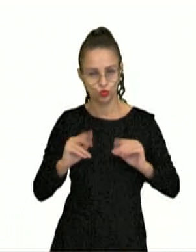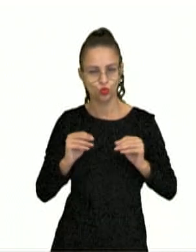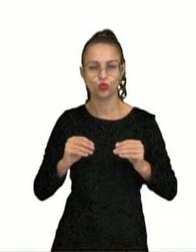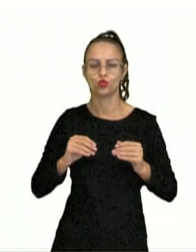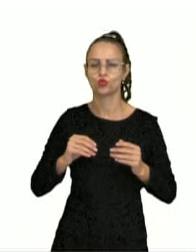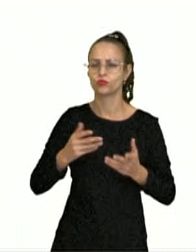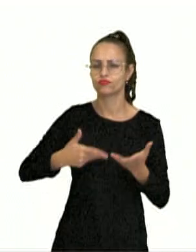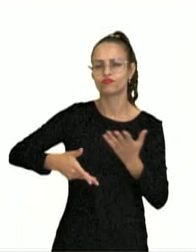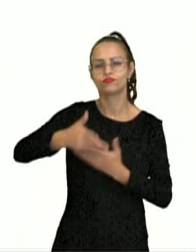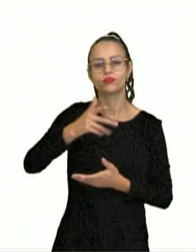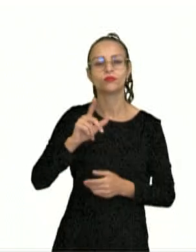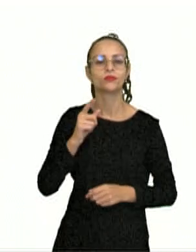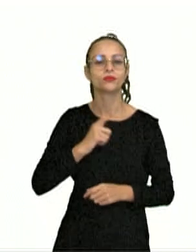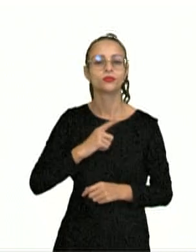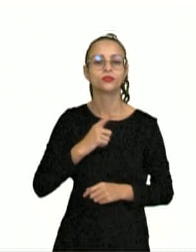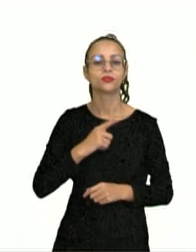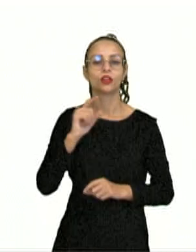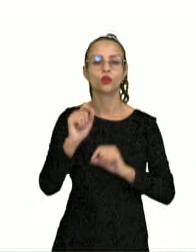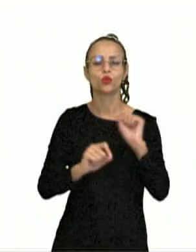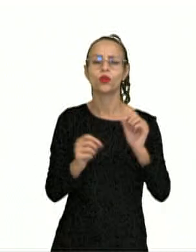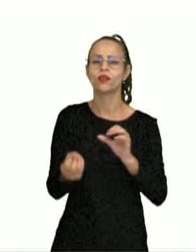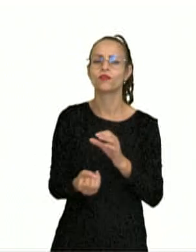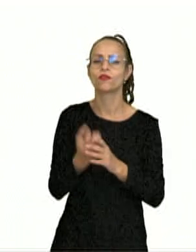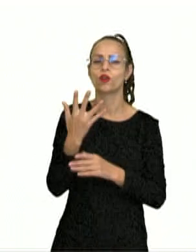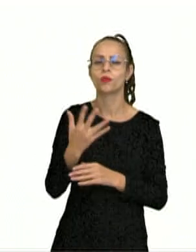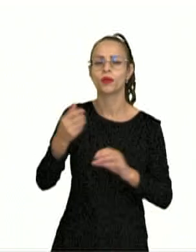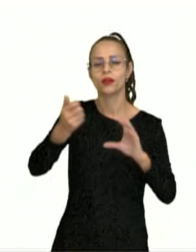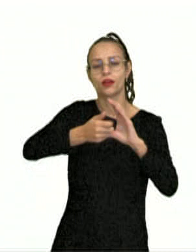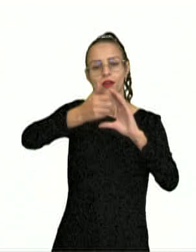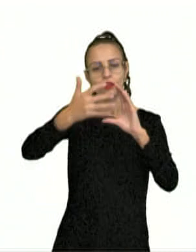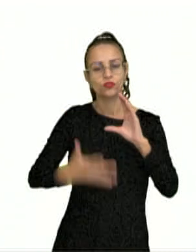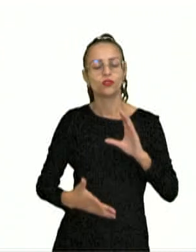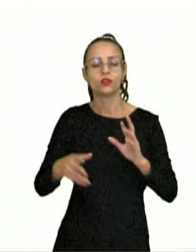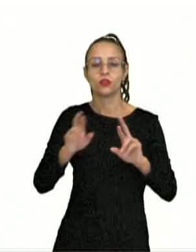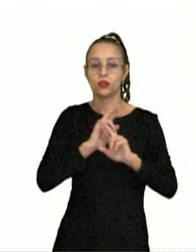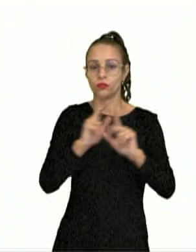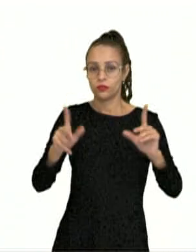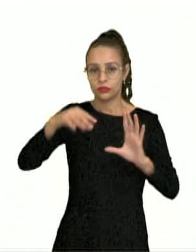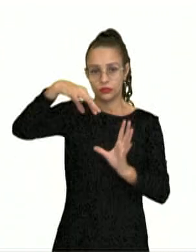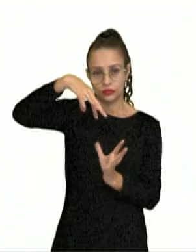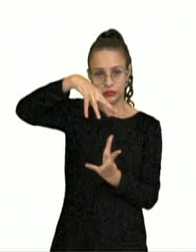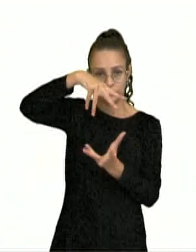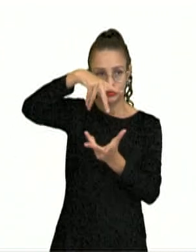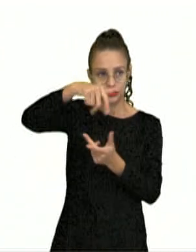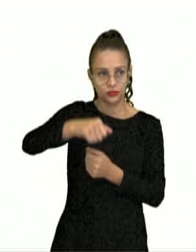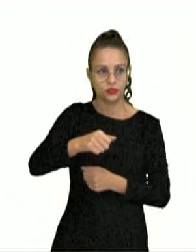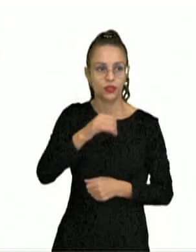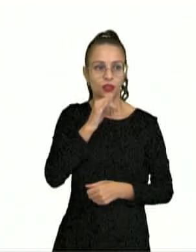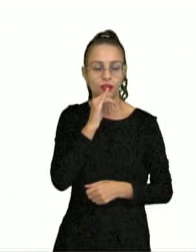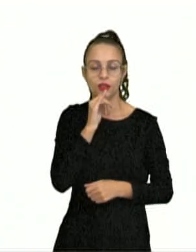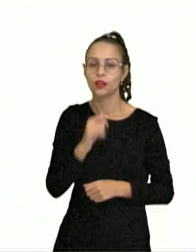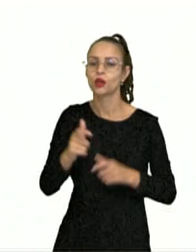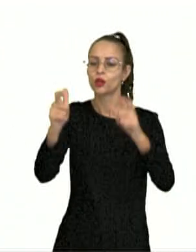a formação ali de esferas, de características diferenciadas na Terra. Então, são